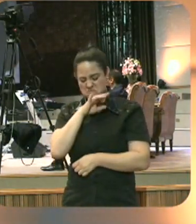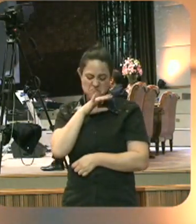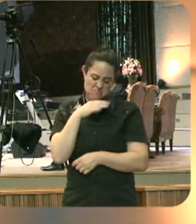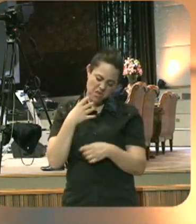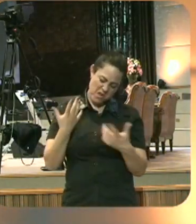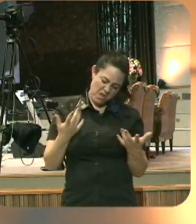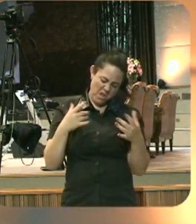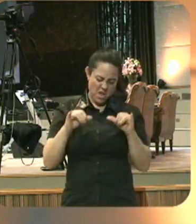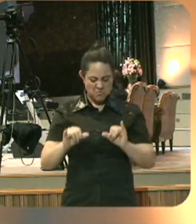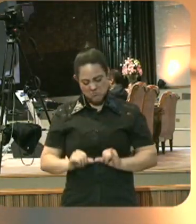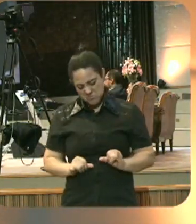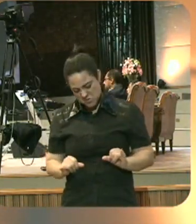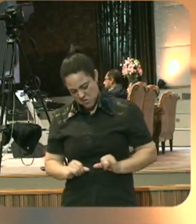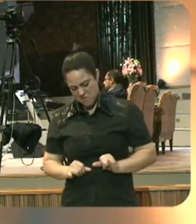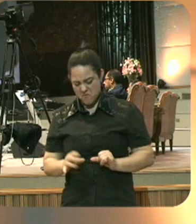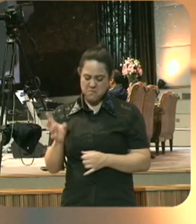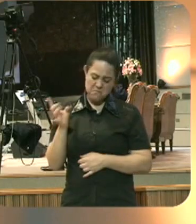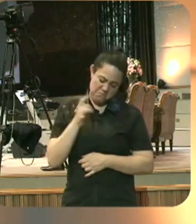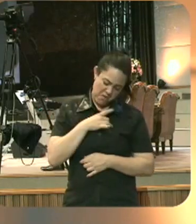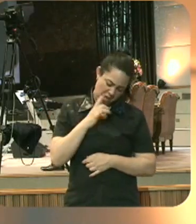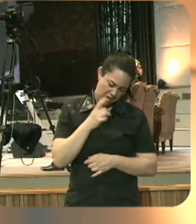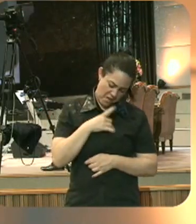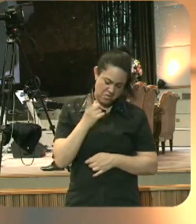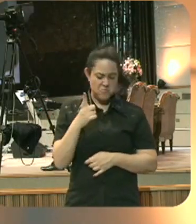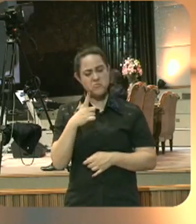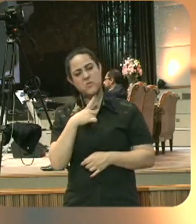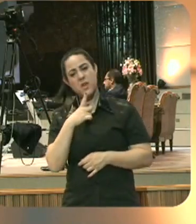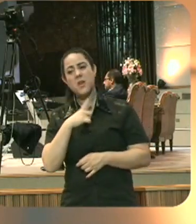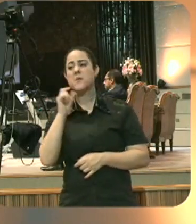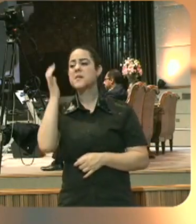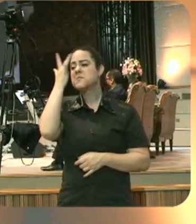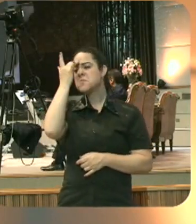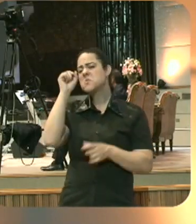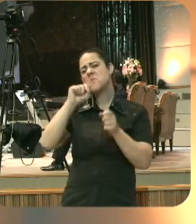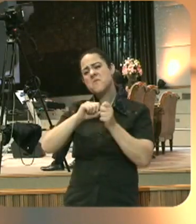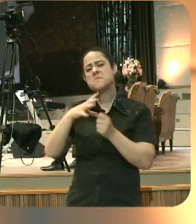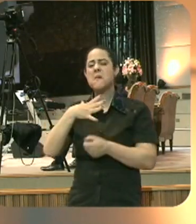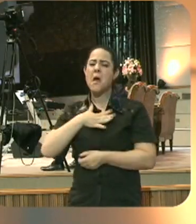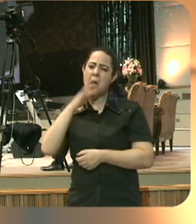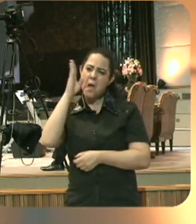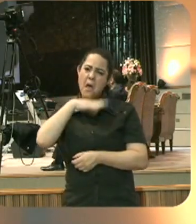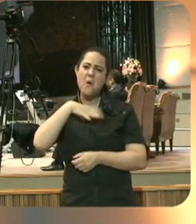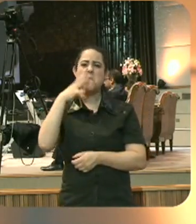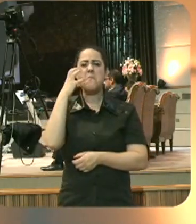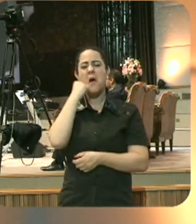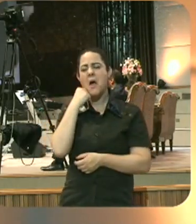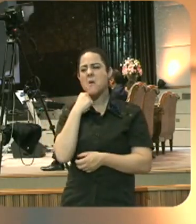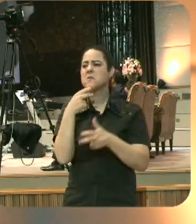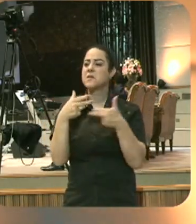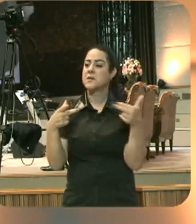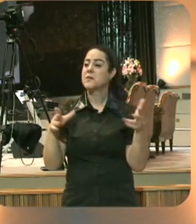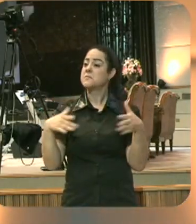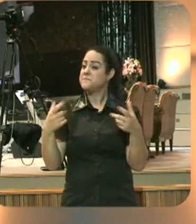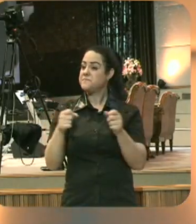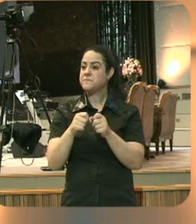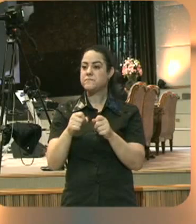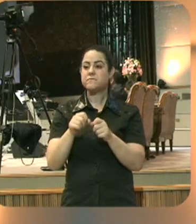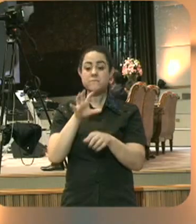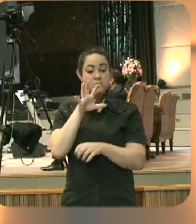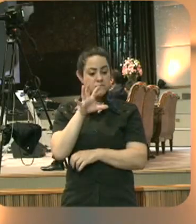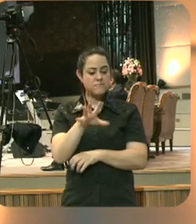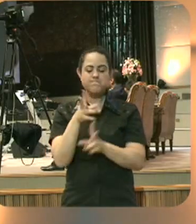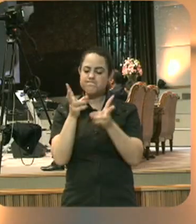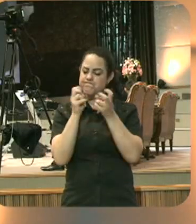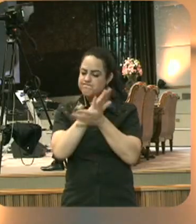gente, na angústia da gente, no medo da gente, no que as pessoas fizeram de errado com a gente. Querido, quando a gente faz isso, a gente não enxerga mais